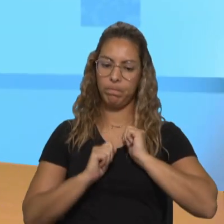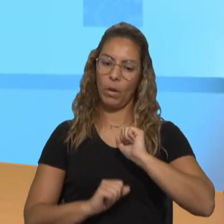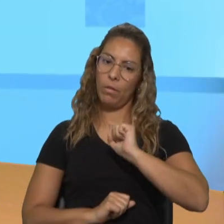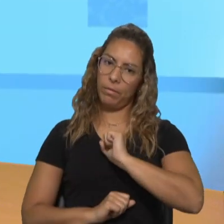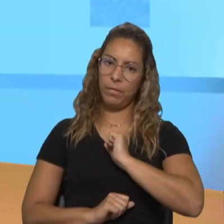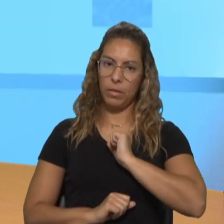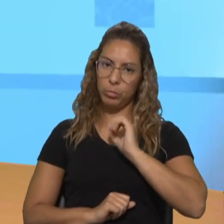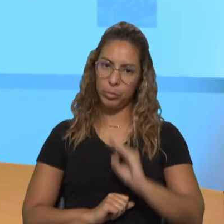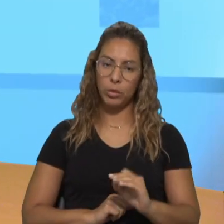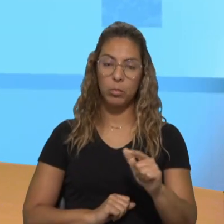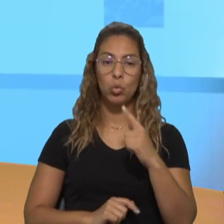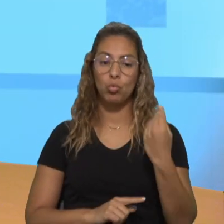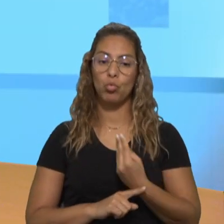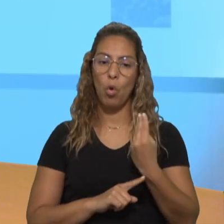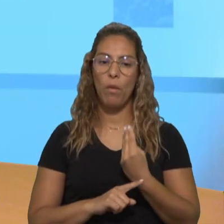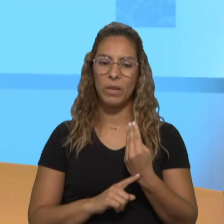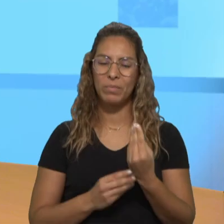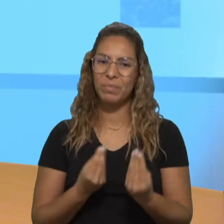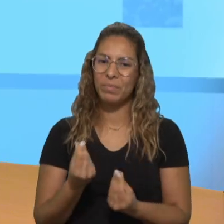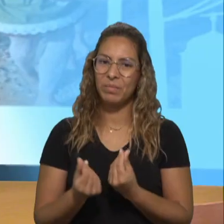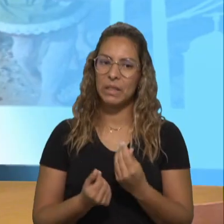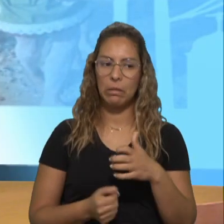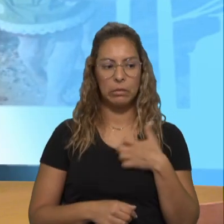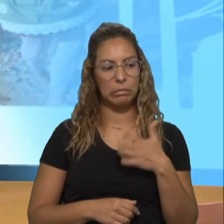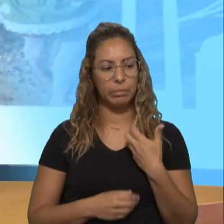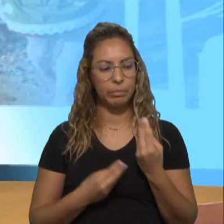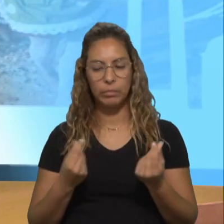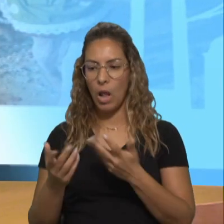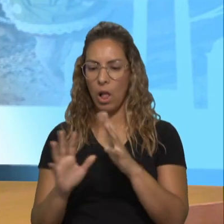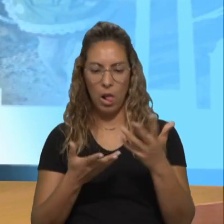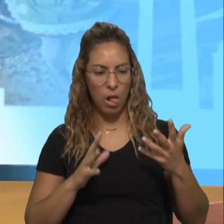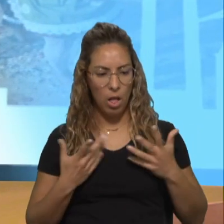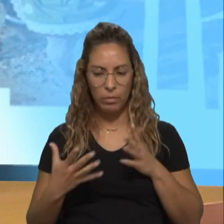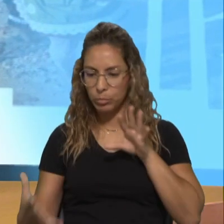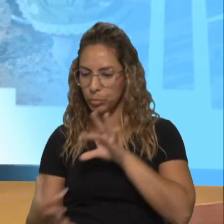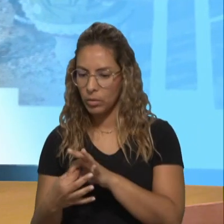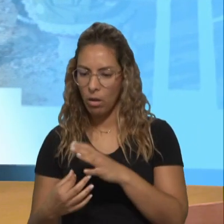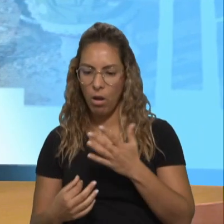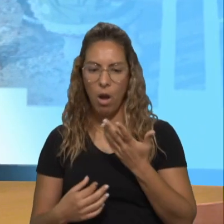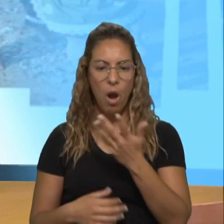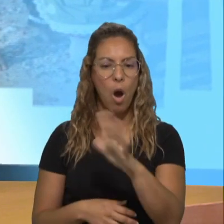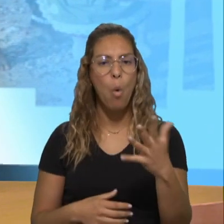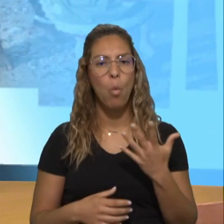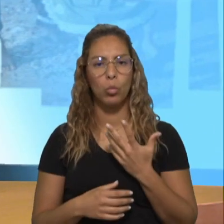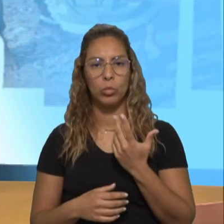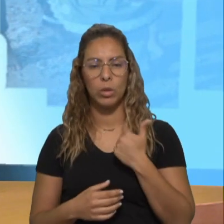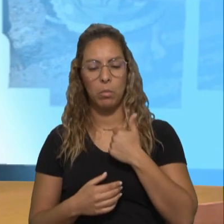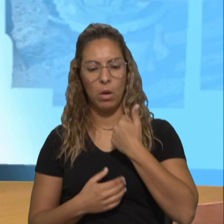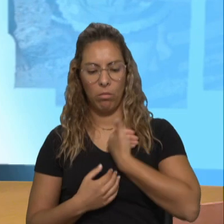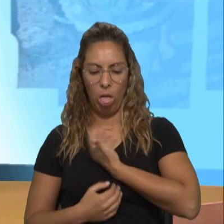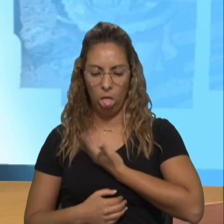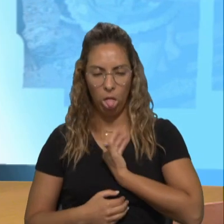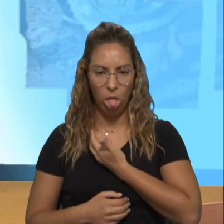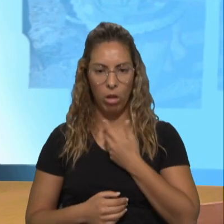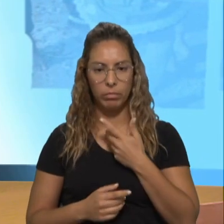que os jovens assumam sentimentos de frustração e de lutas que não estão resolvidas interiormente, que os